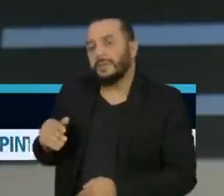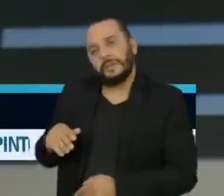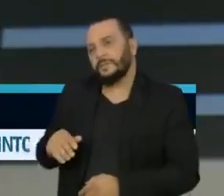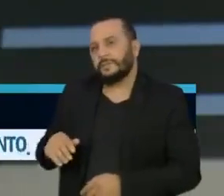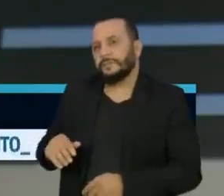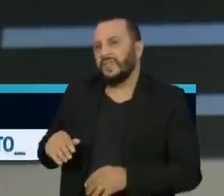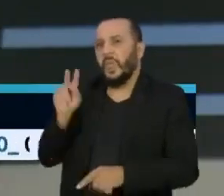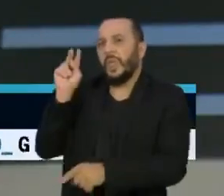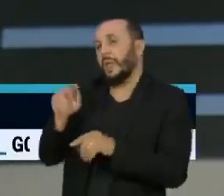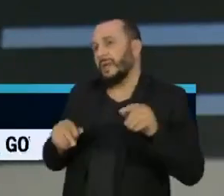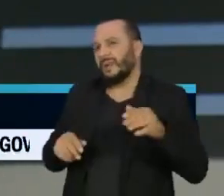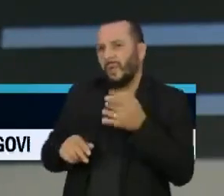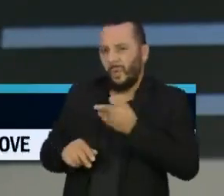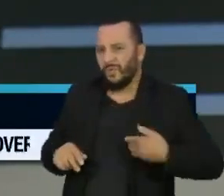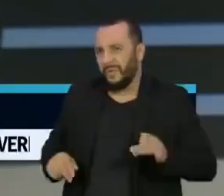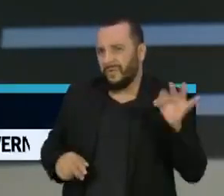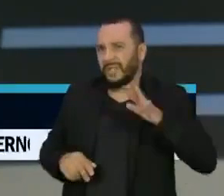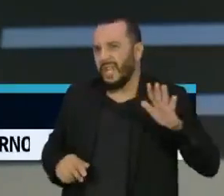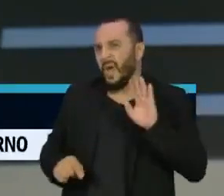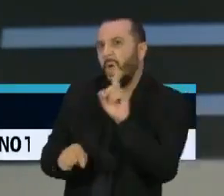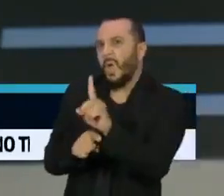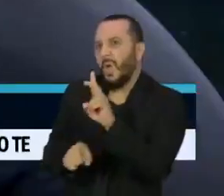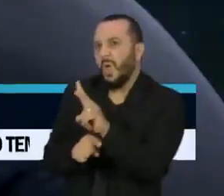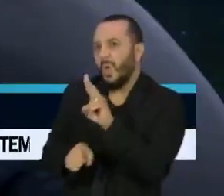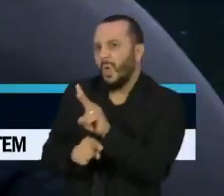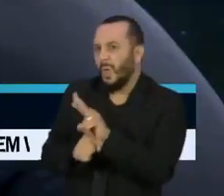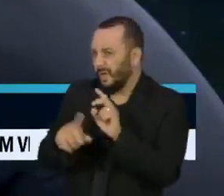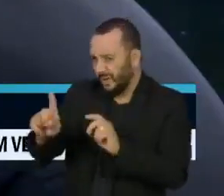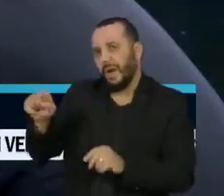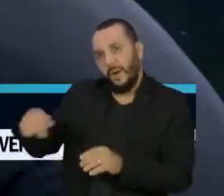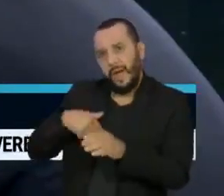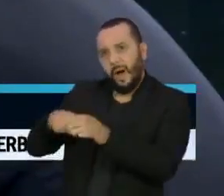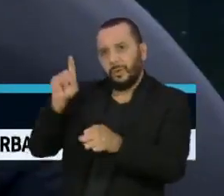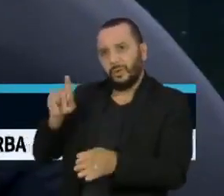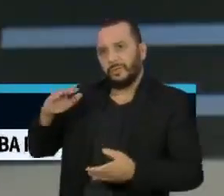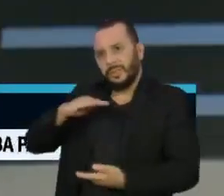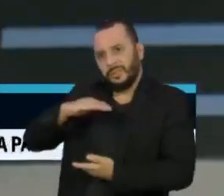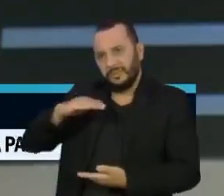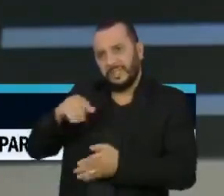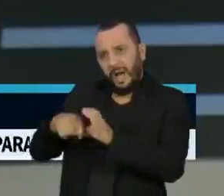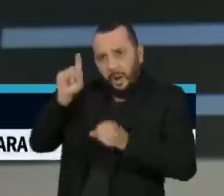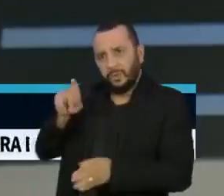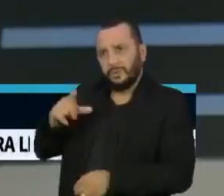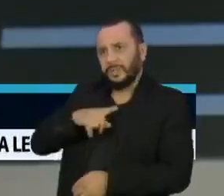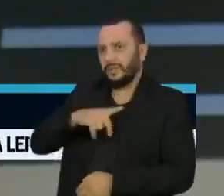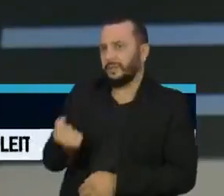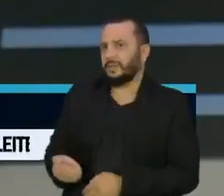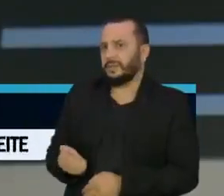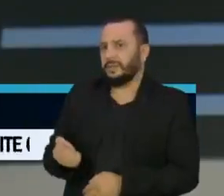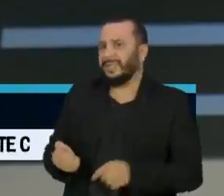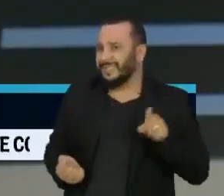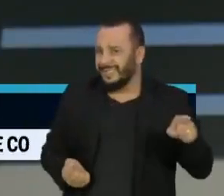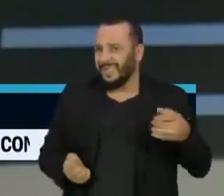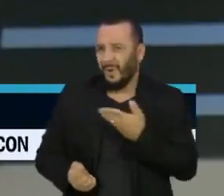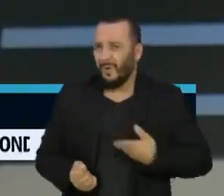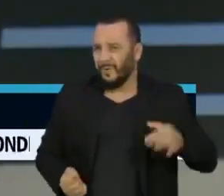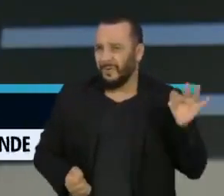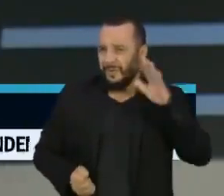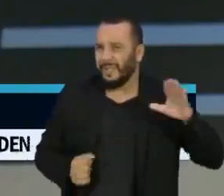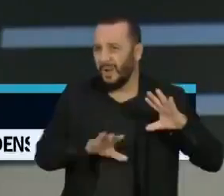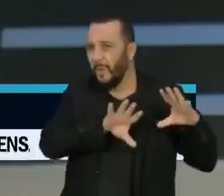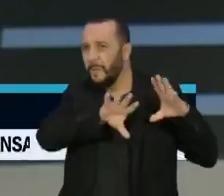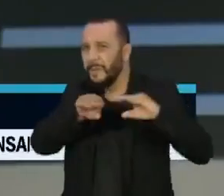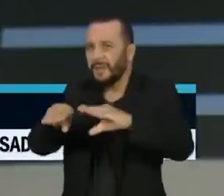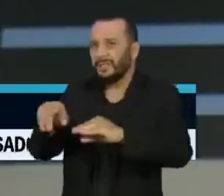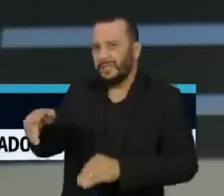obrigação, cuidar da segurança sanitária da população. Portanto, qualquer medida de interferência, né,